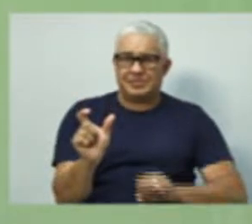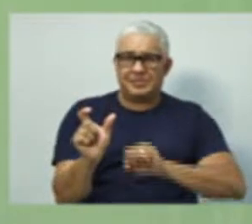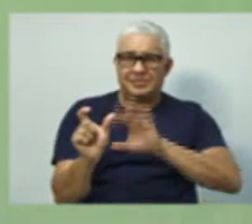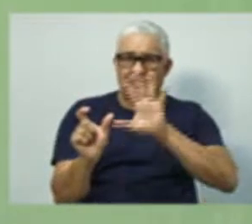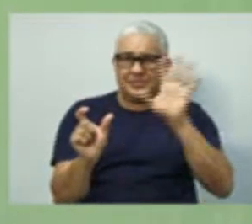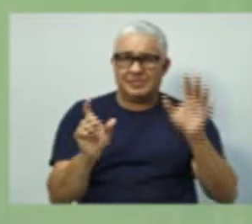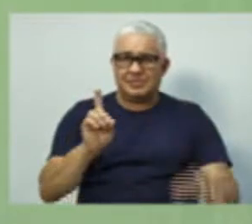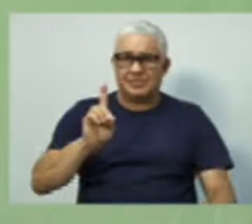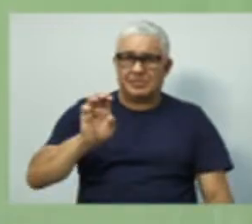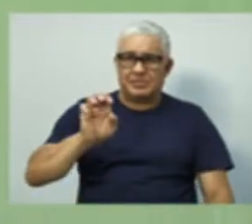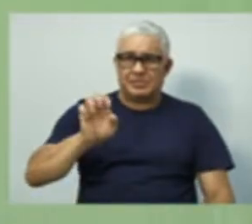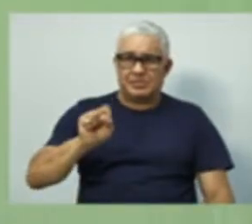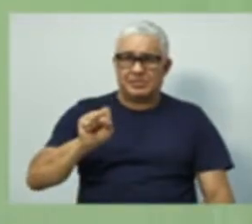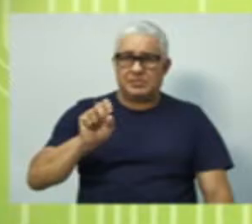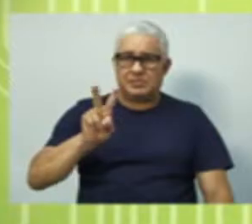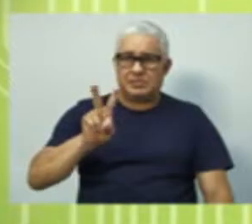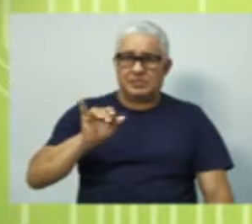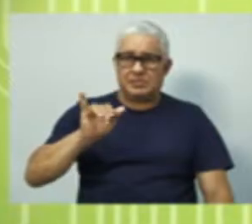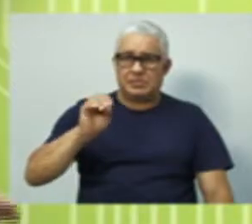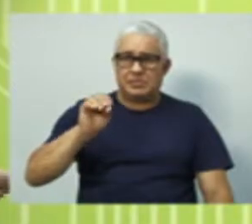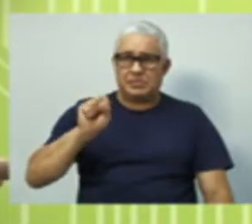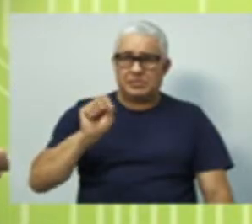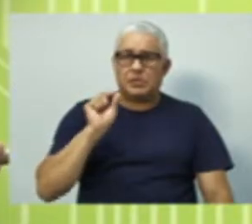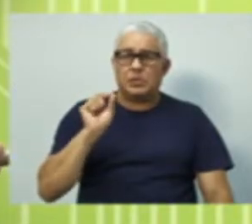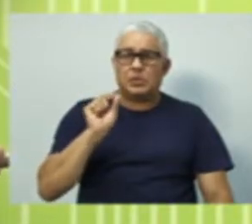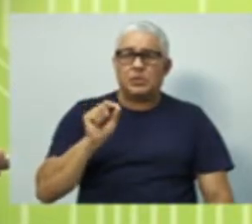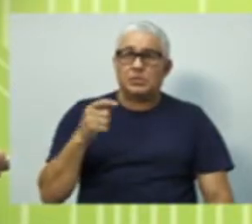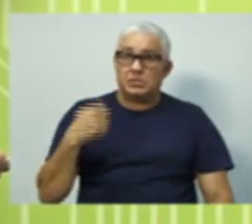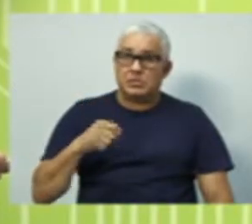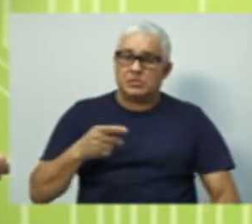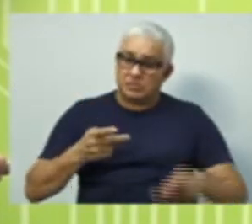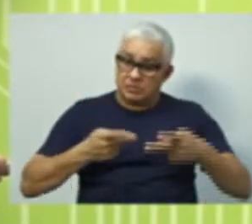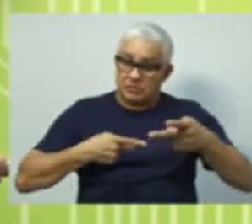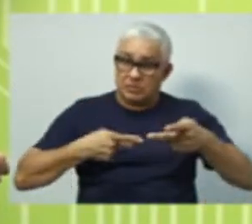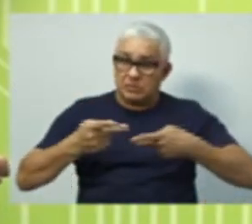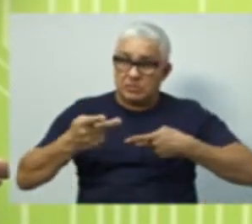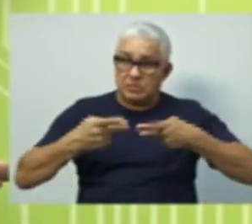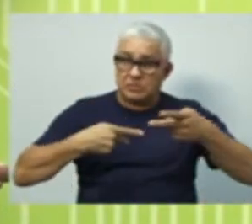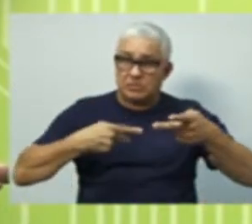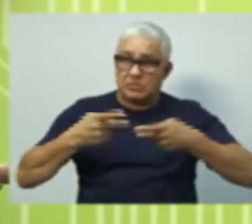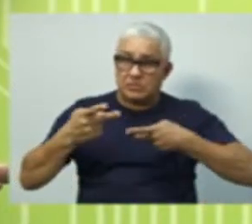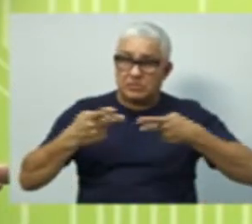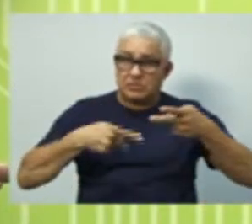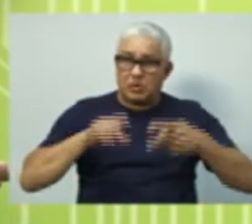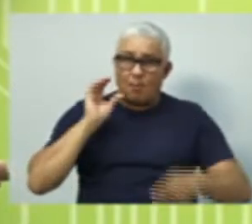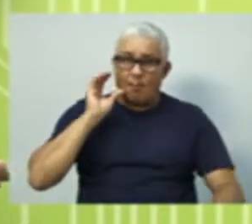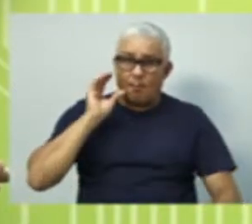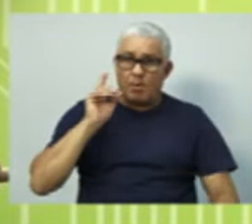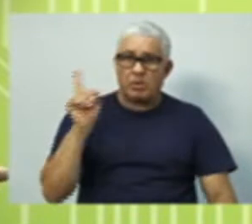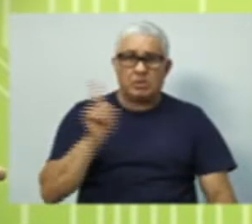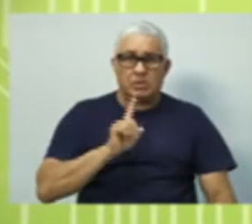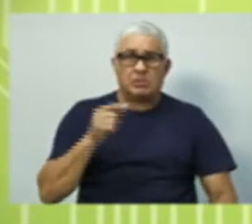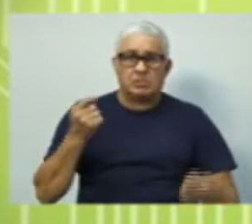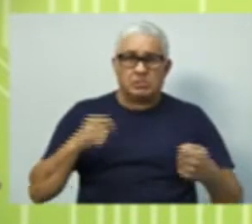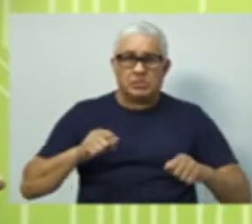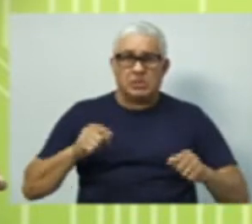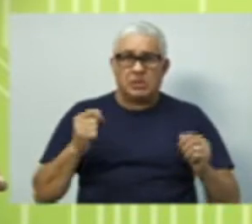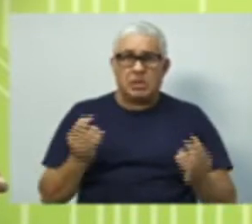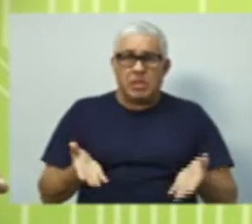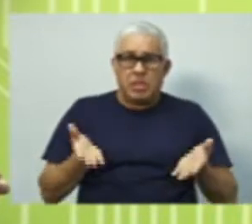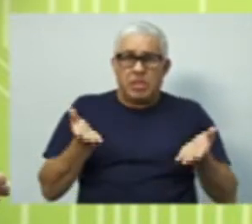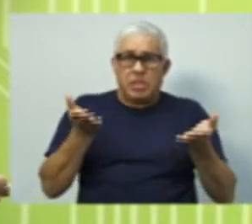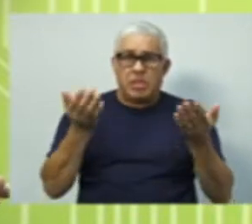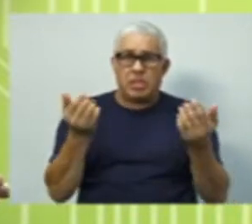trato de desvio, eu estou tratando de quê? Que eu preciso ter meu planejamento não engessado. Meu planejamento ele tem que ser